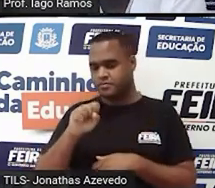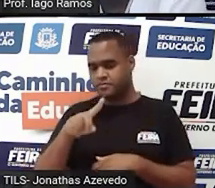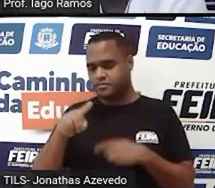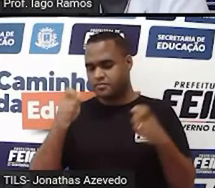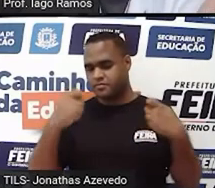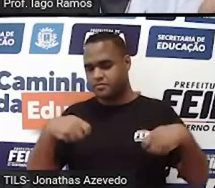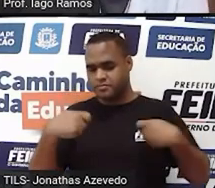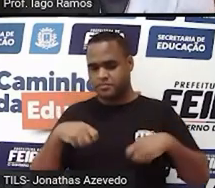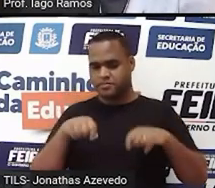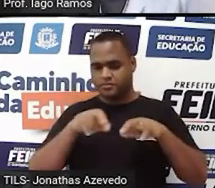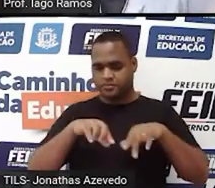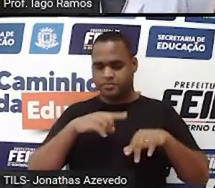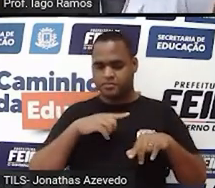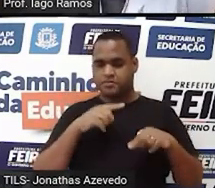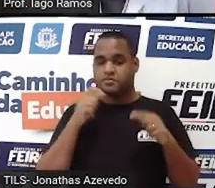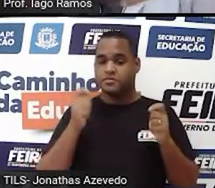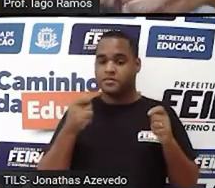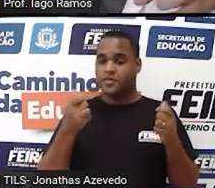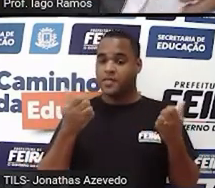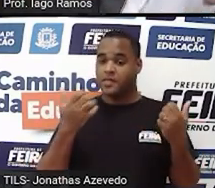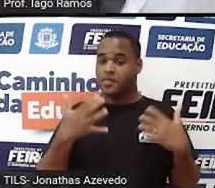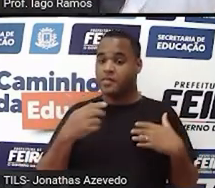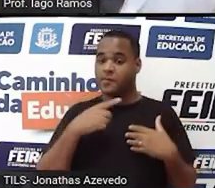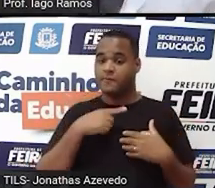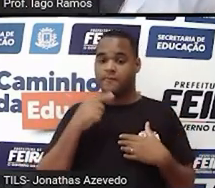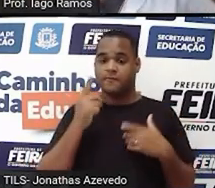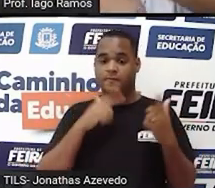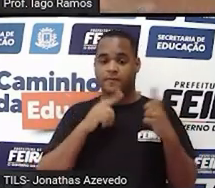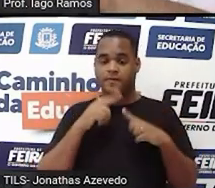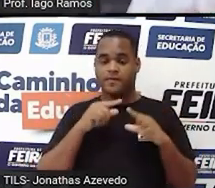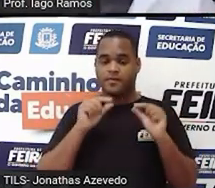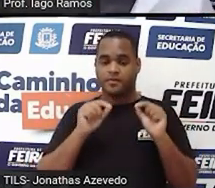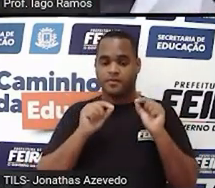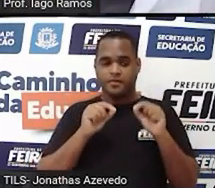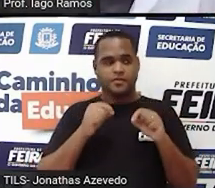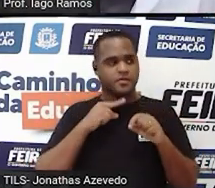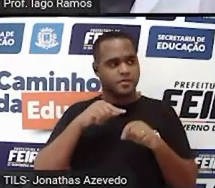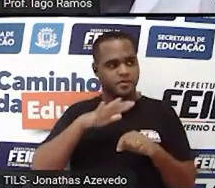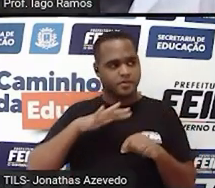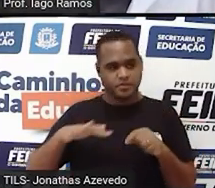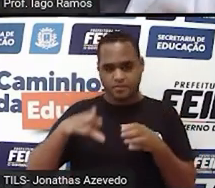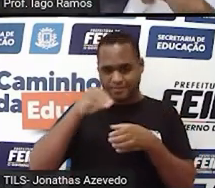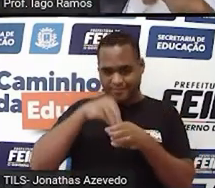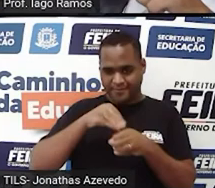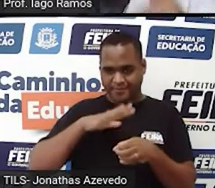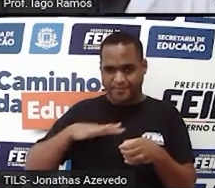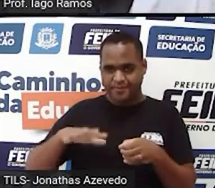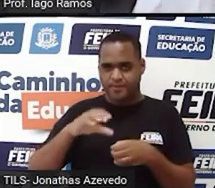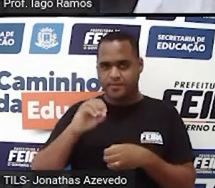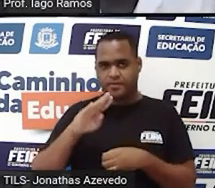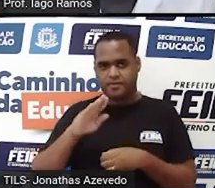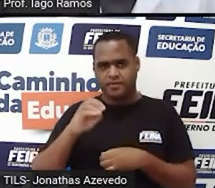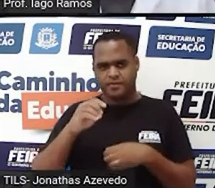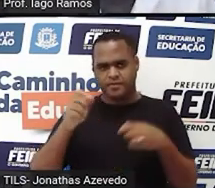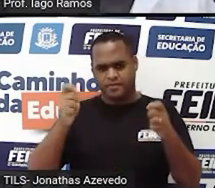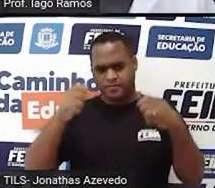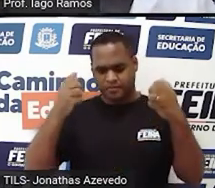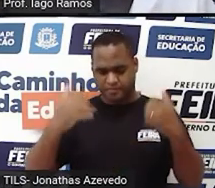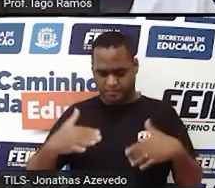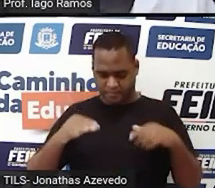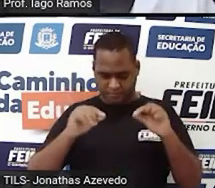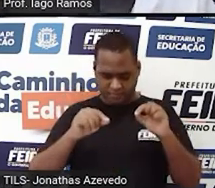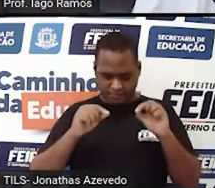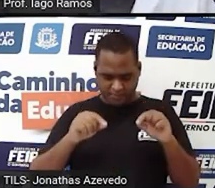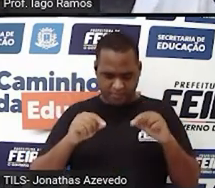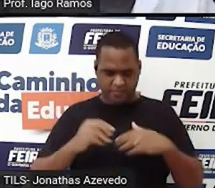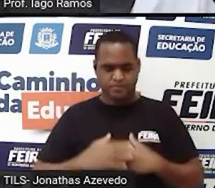preciso fazer com que isso suba para poder cobrir Todo o espaço de dentro do cubo e como é que a gente faz isso a